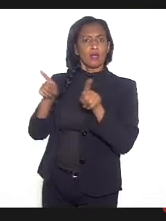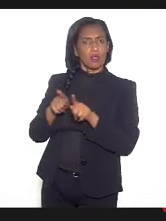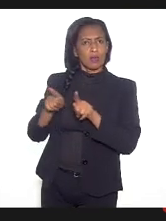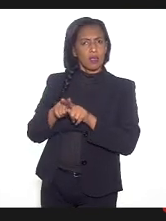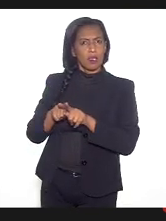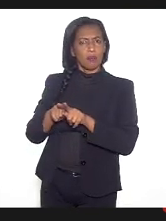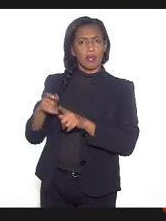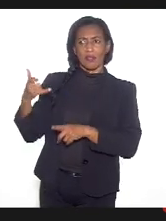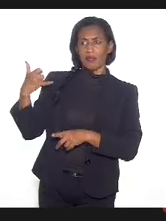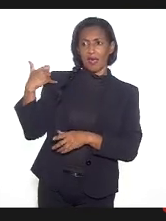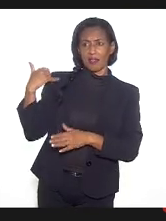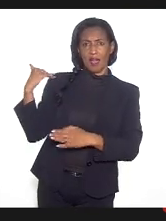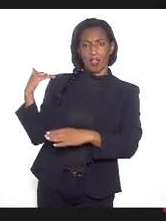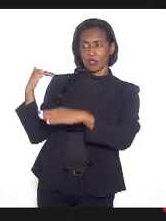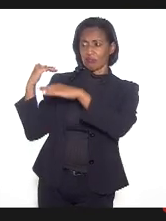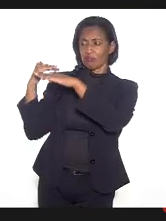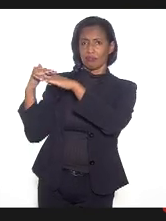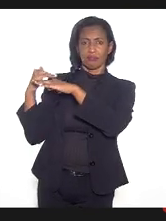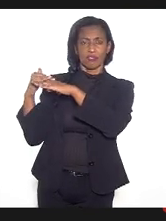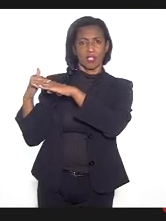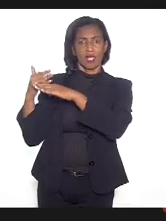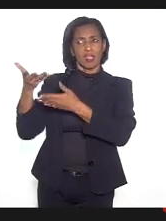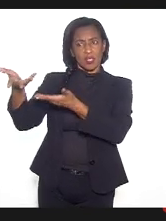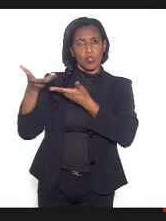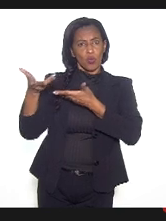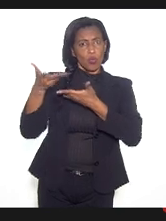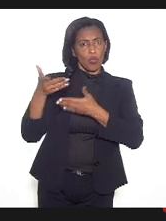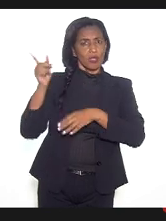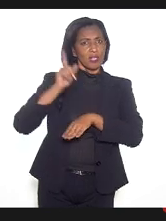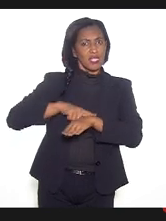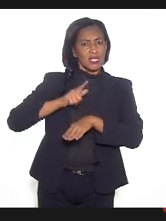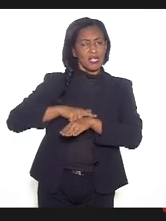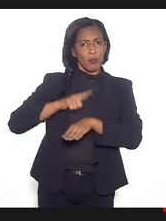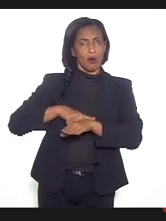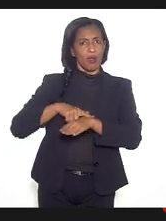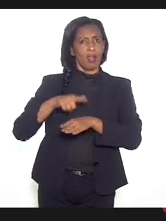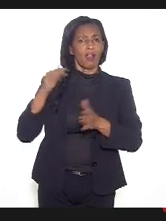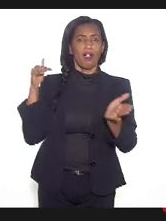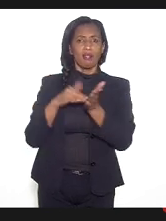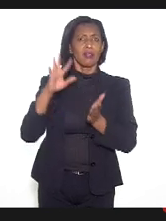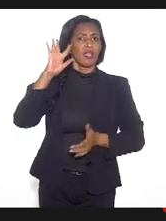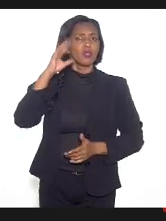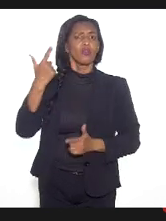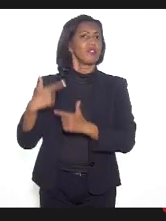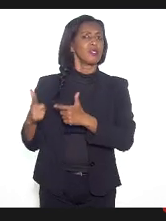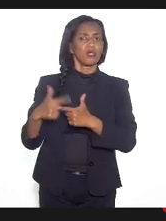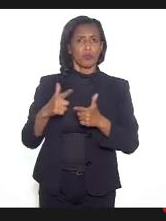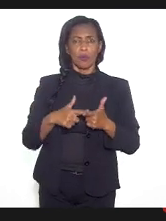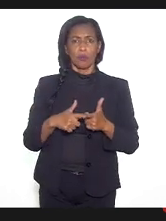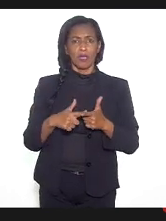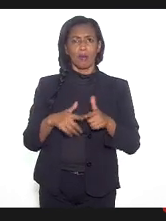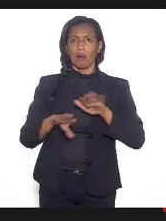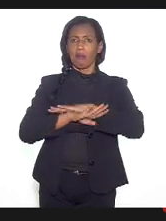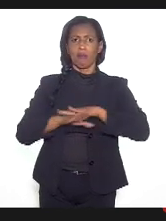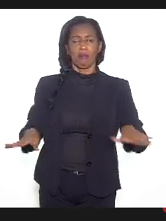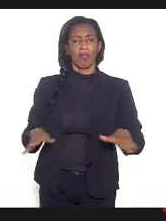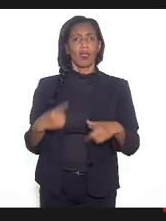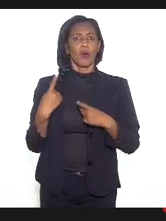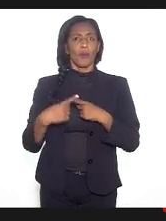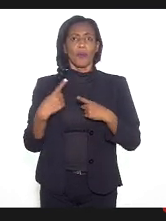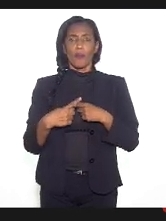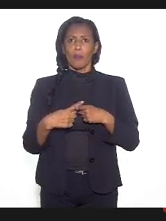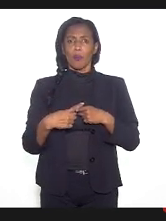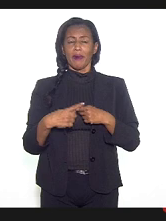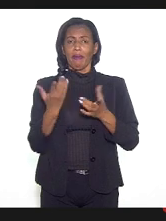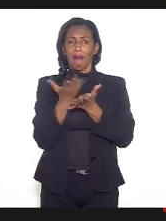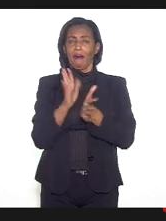a idade deles nesse chamamento dos temporários até que resolvesse essa situação de uma vez por toda, que aí mataria